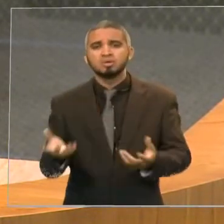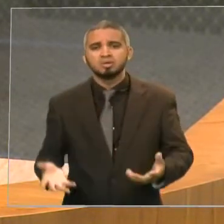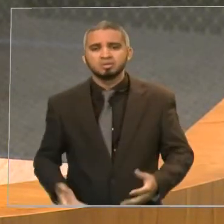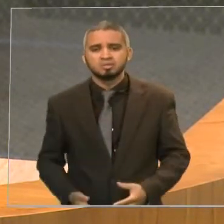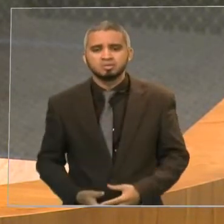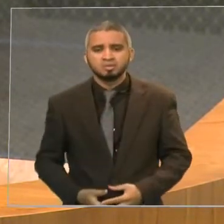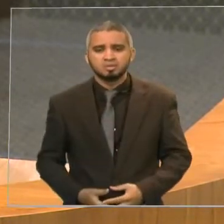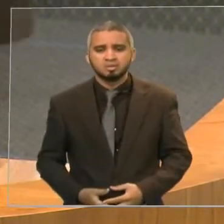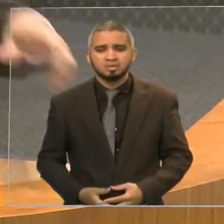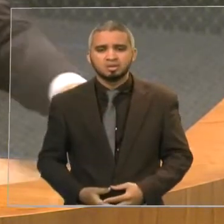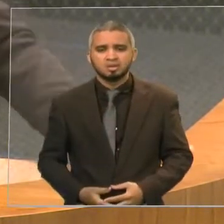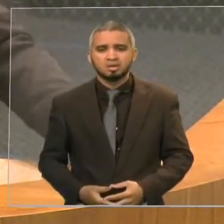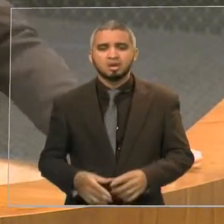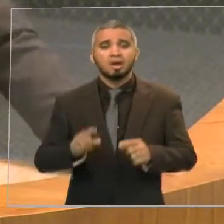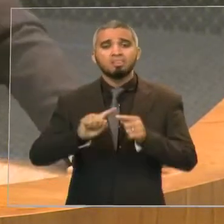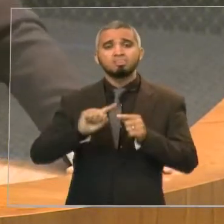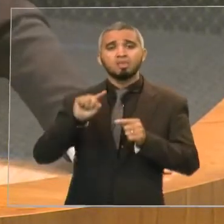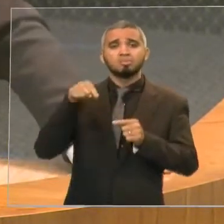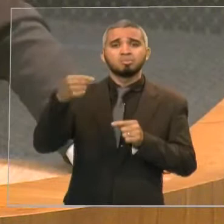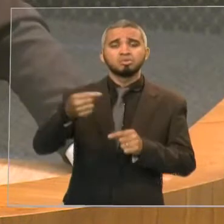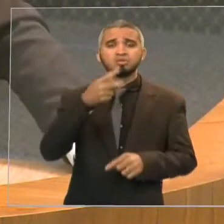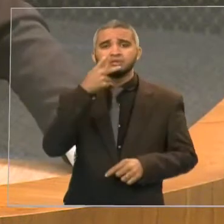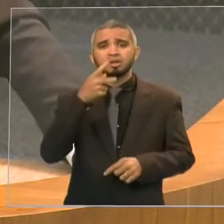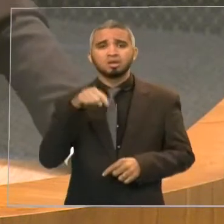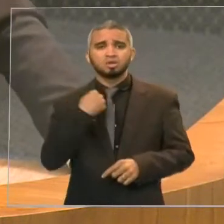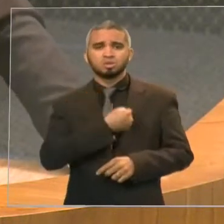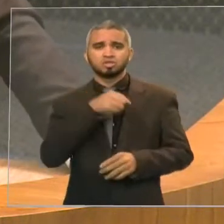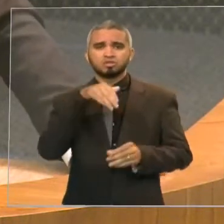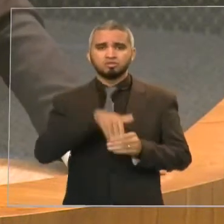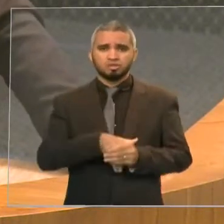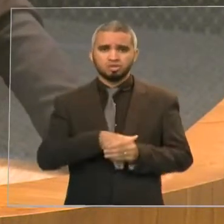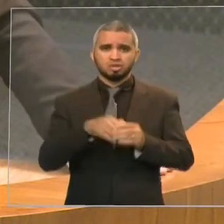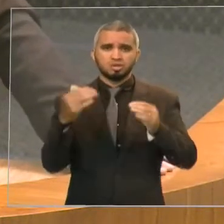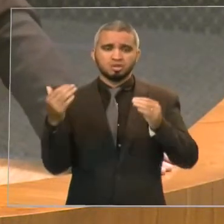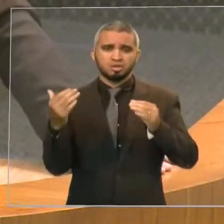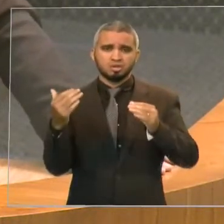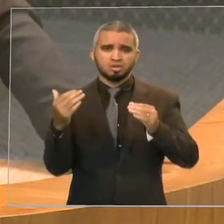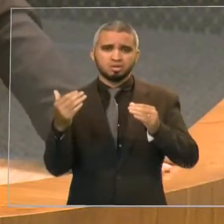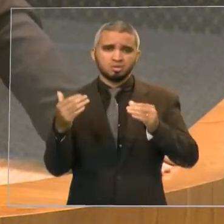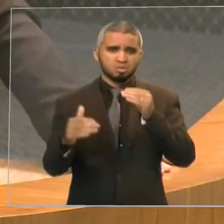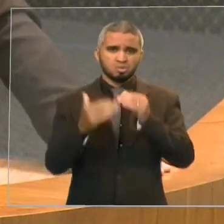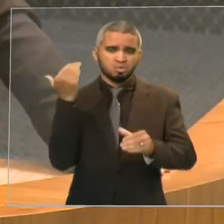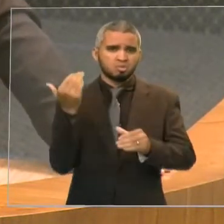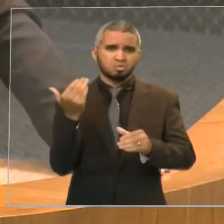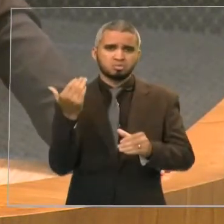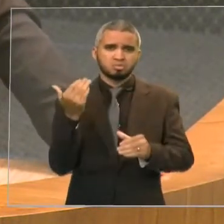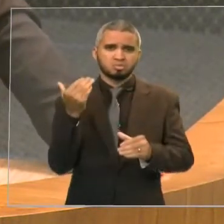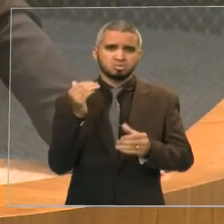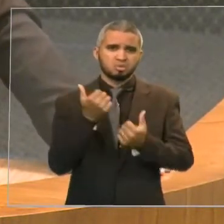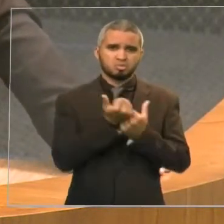podem dizer que estamos votando contra os professores. Eu quero declarar aqui o meu posicionamento.